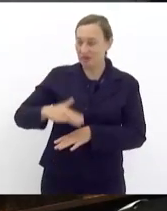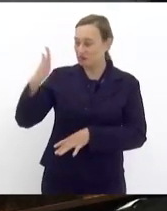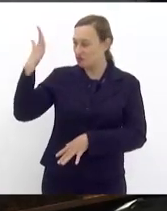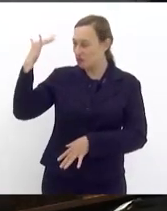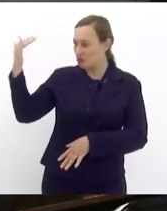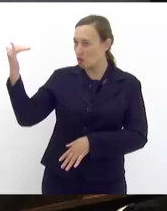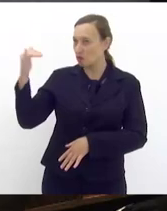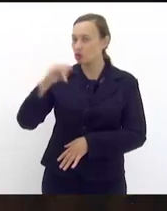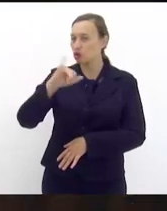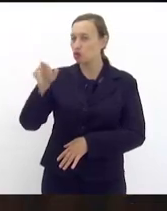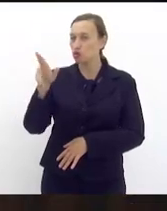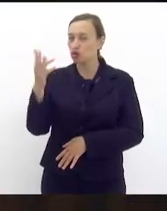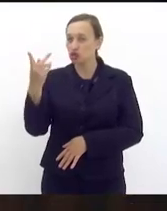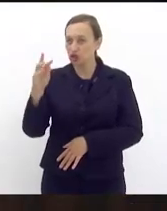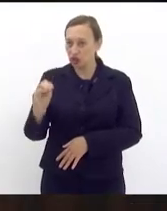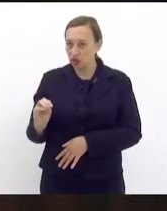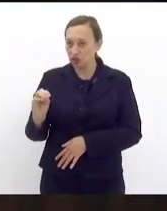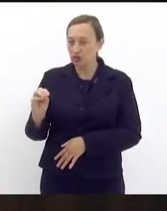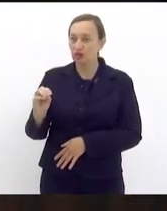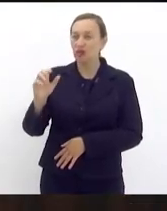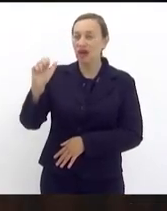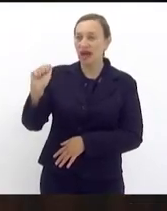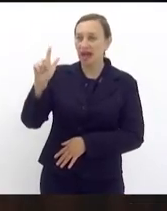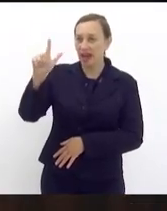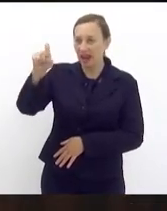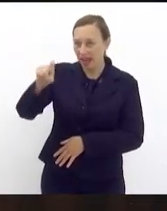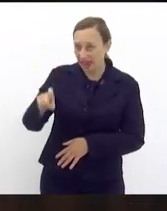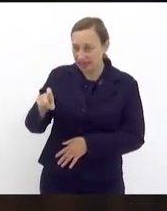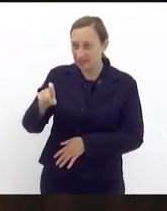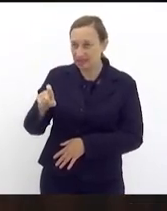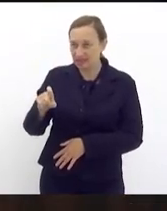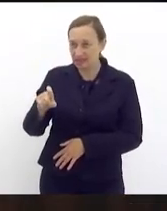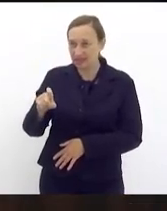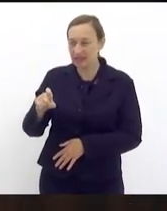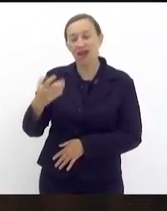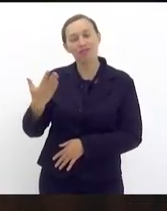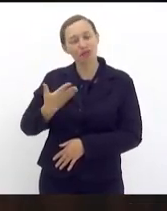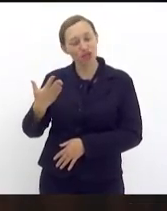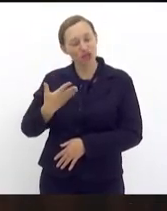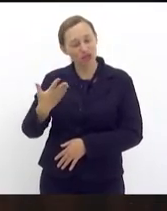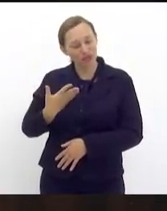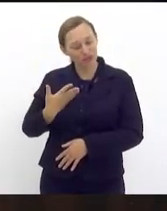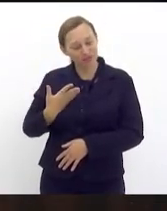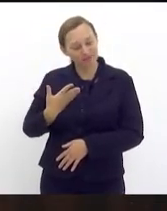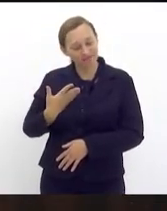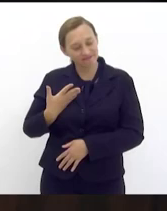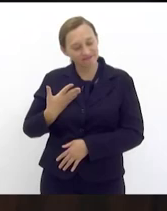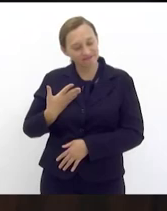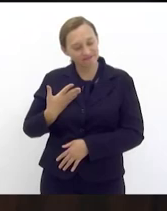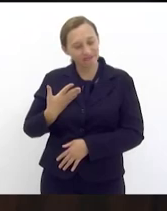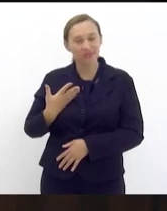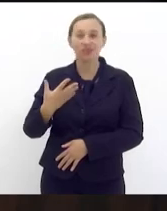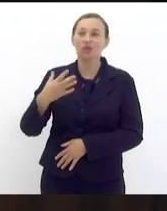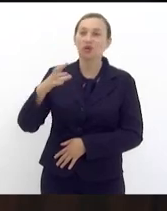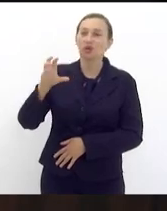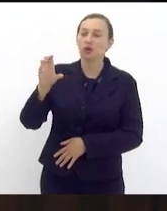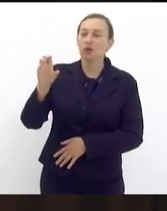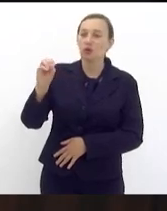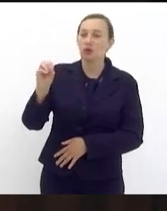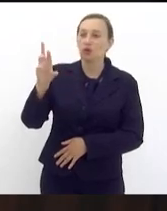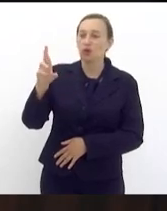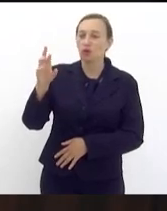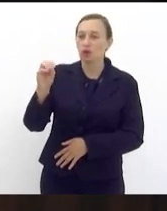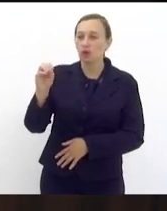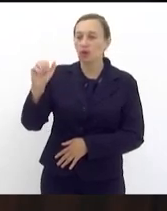o Julinho, o Alex Alves, o Haroldinho, querido amigo, lá de Coroa Grande, o